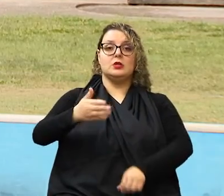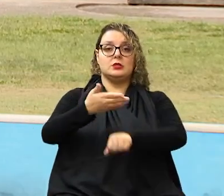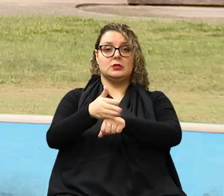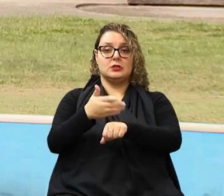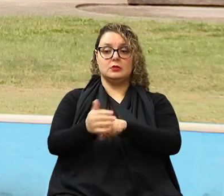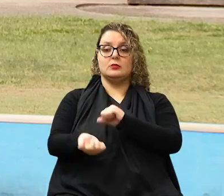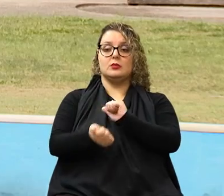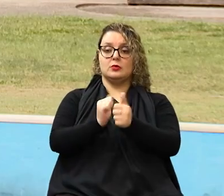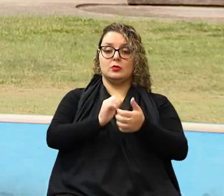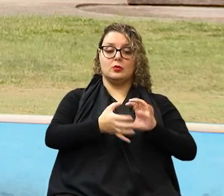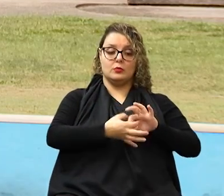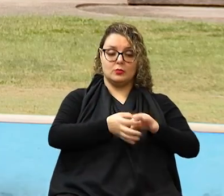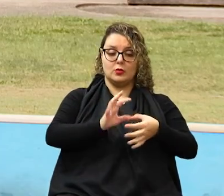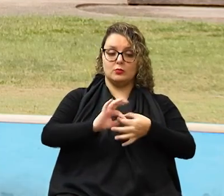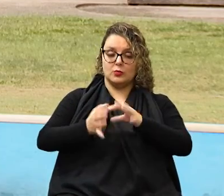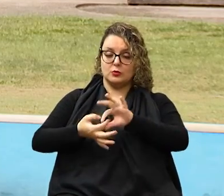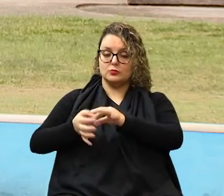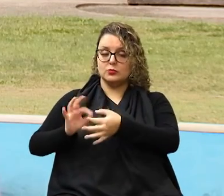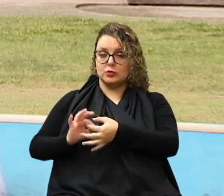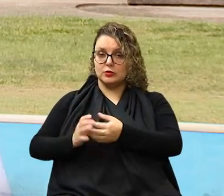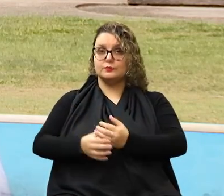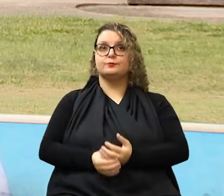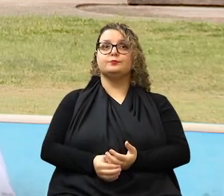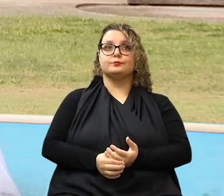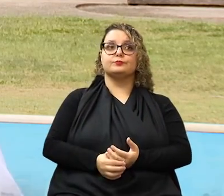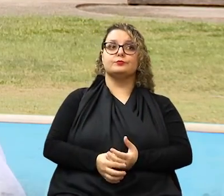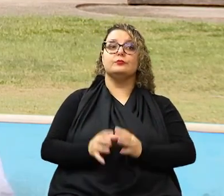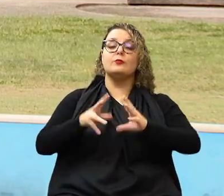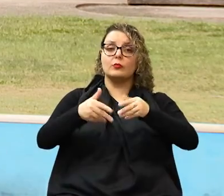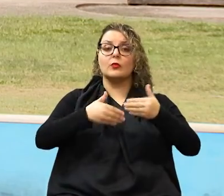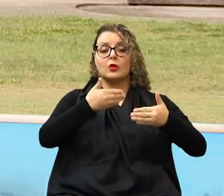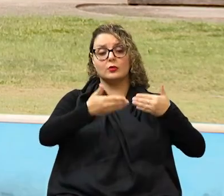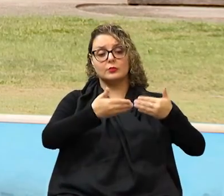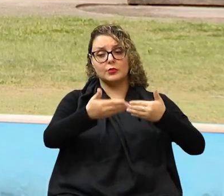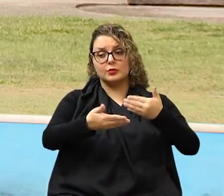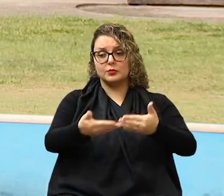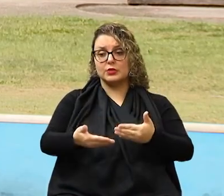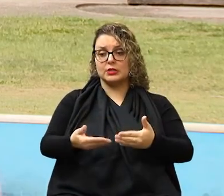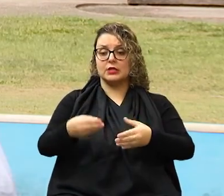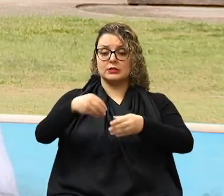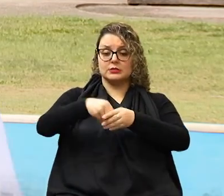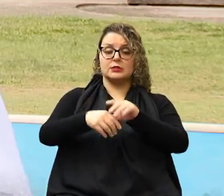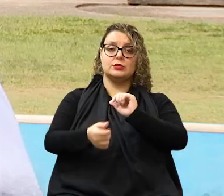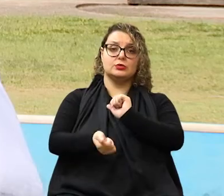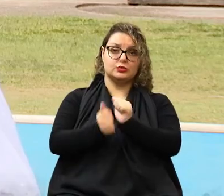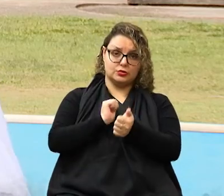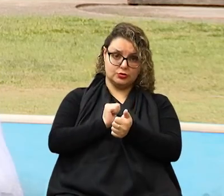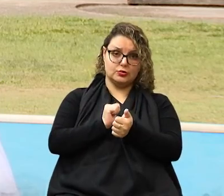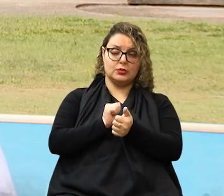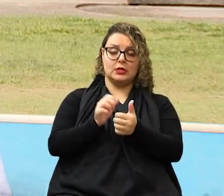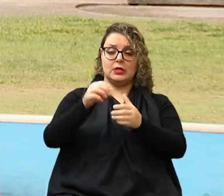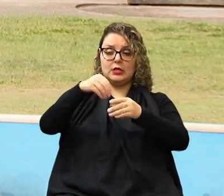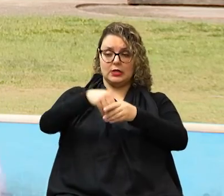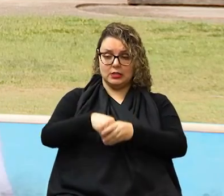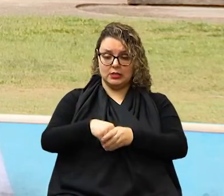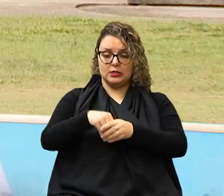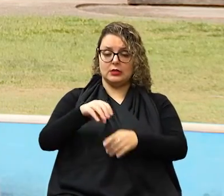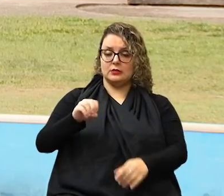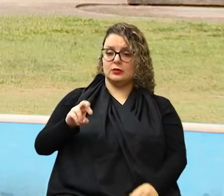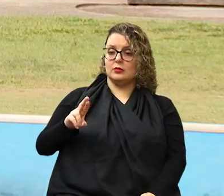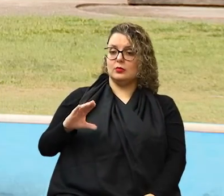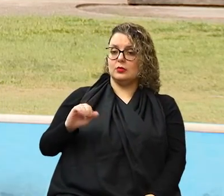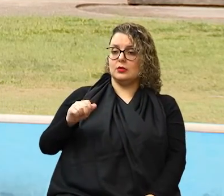treino atletas olímpicos. Então, toda essa minha trajetória dentro do esporte, dentro